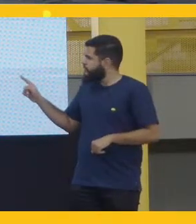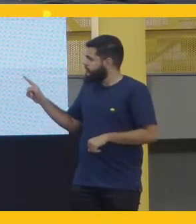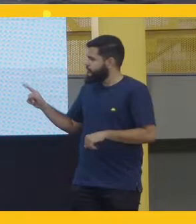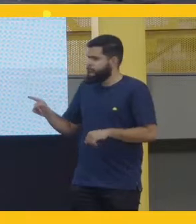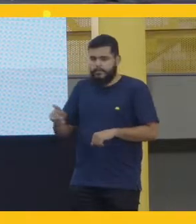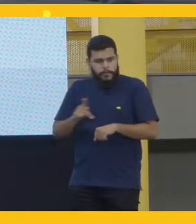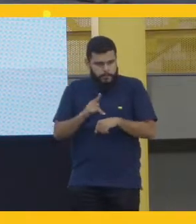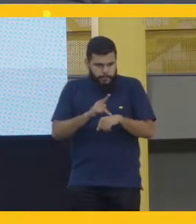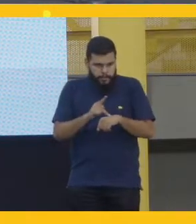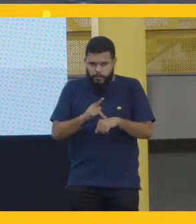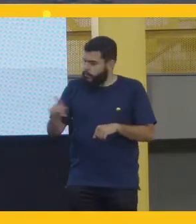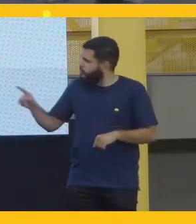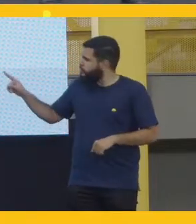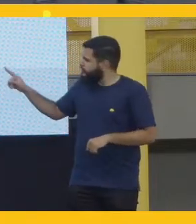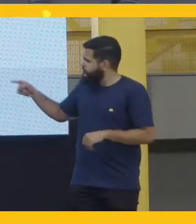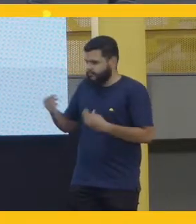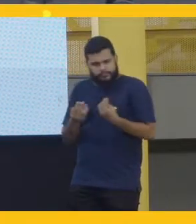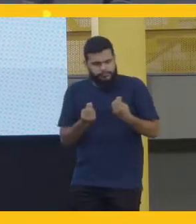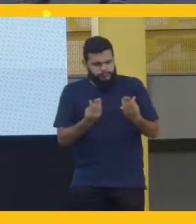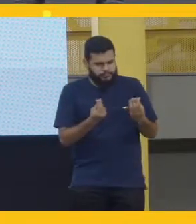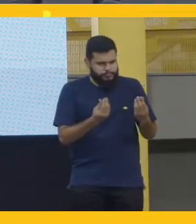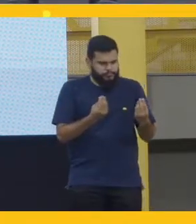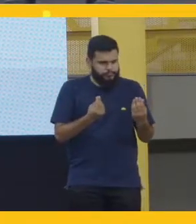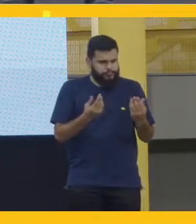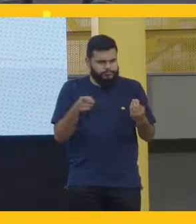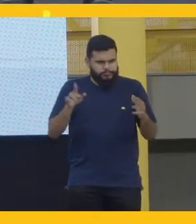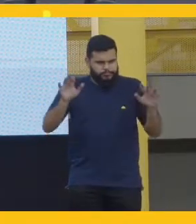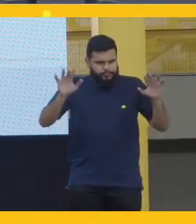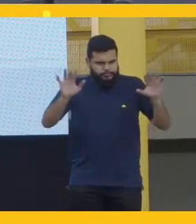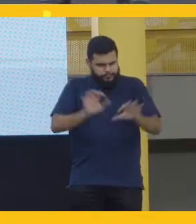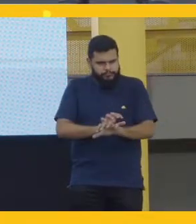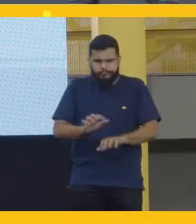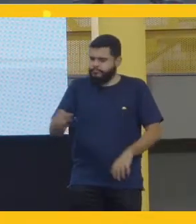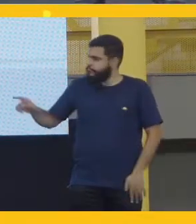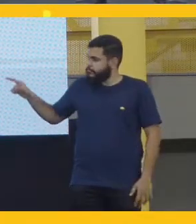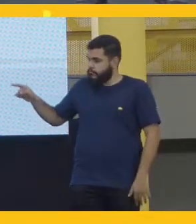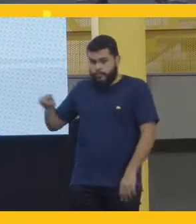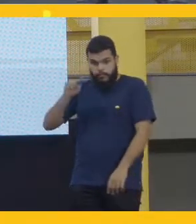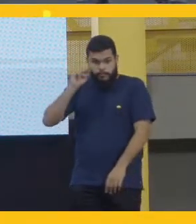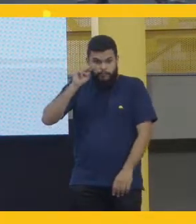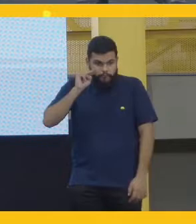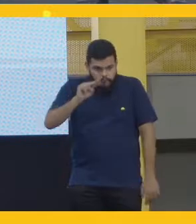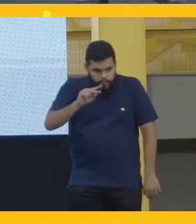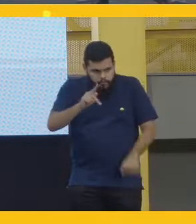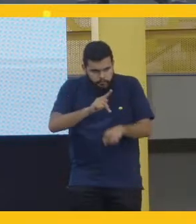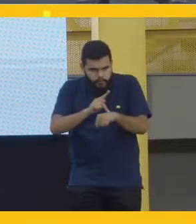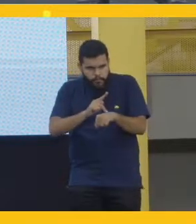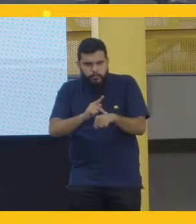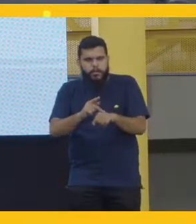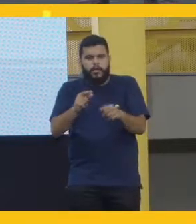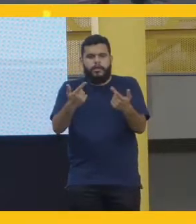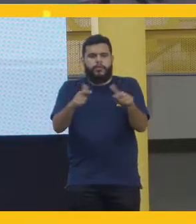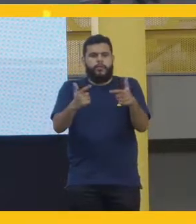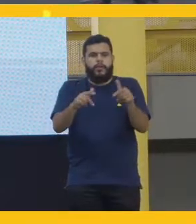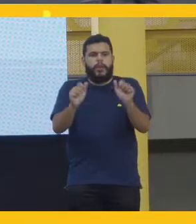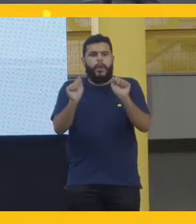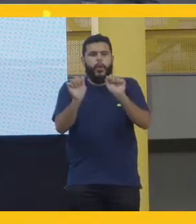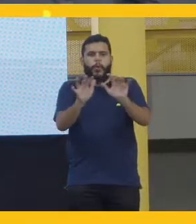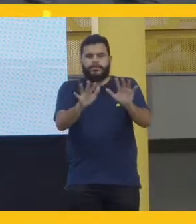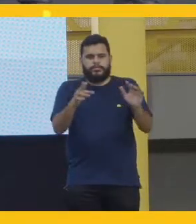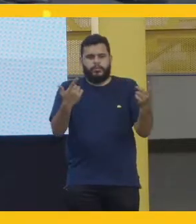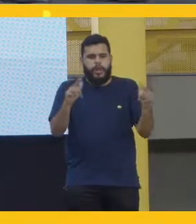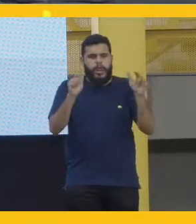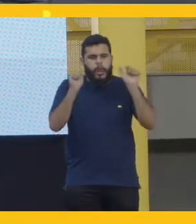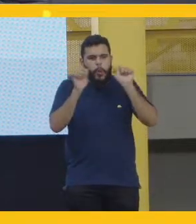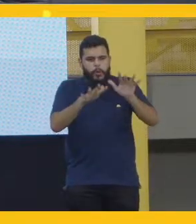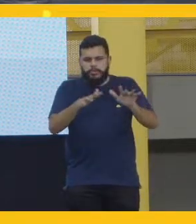Preto. A cor preta é aquilo que a gente vê quando não tem luz.